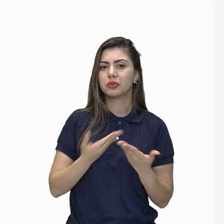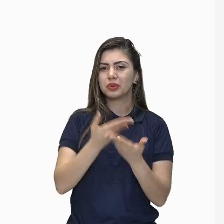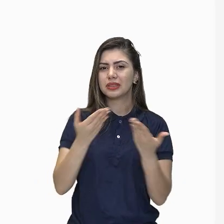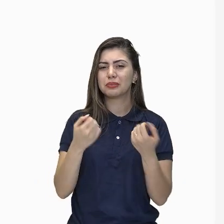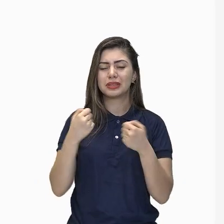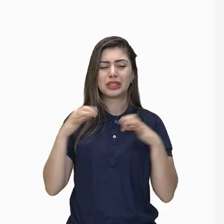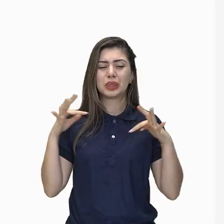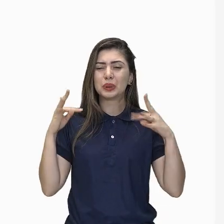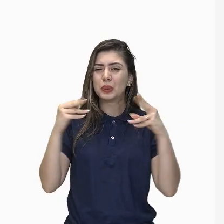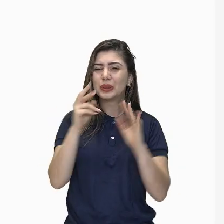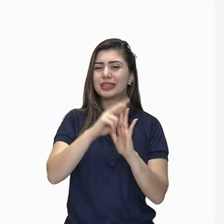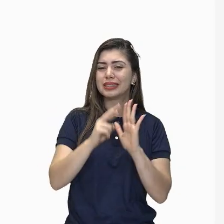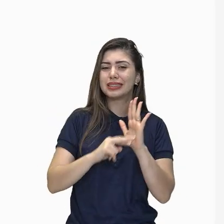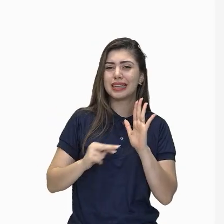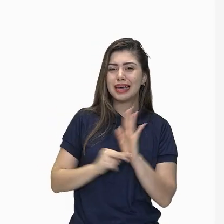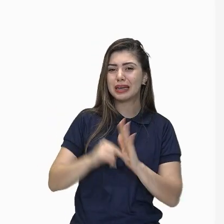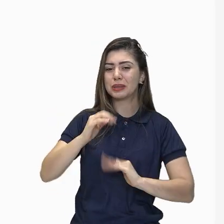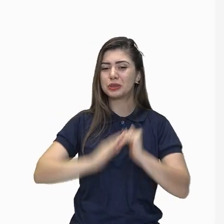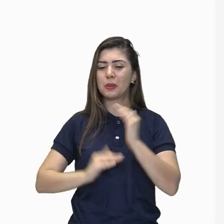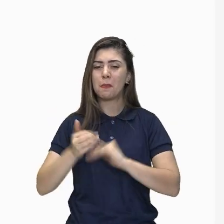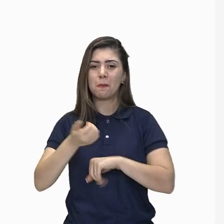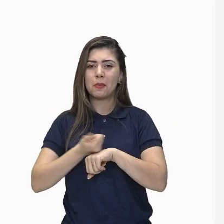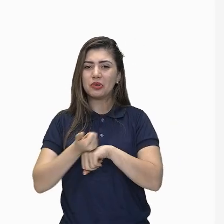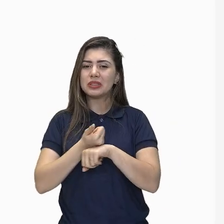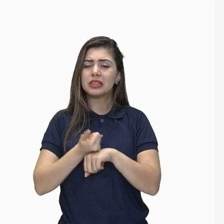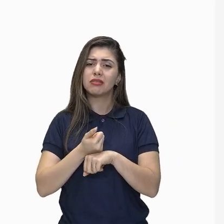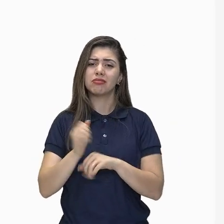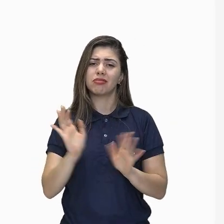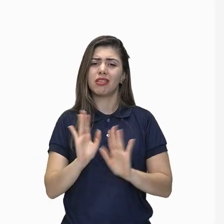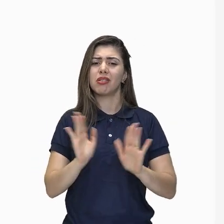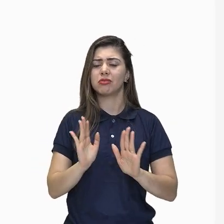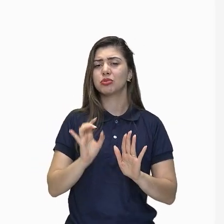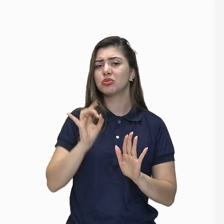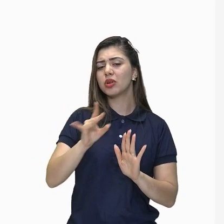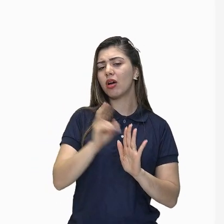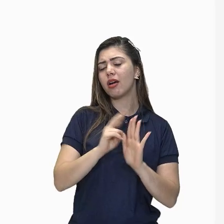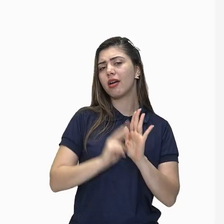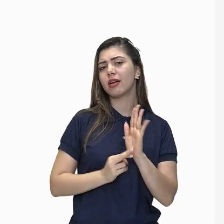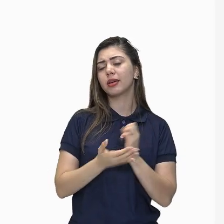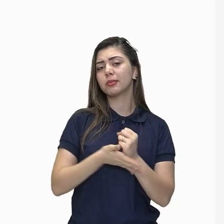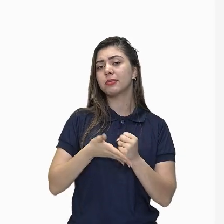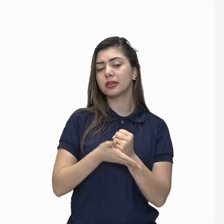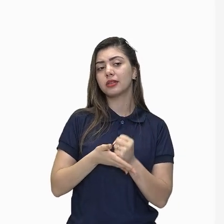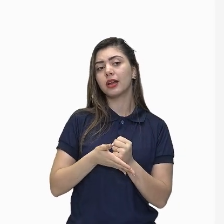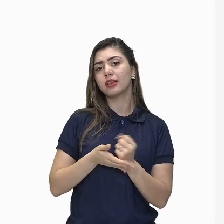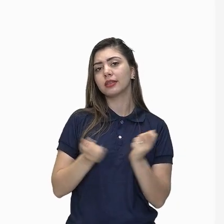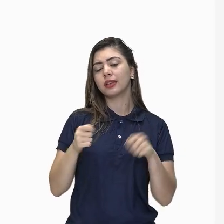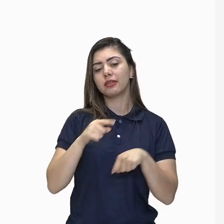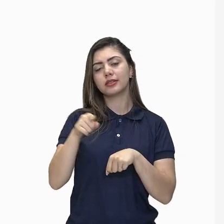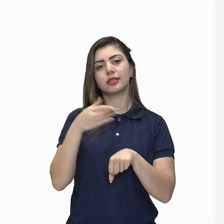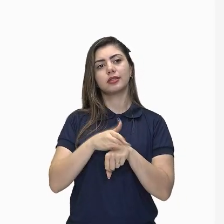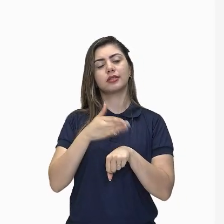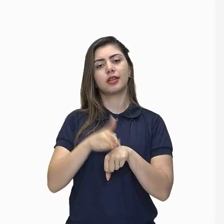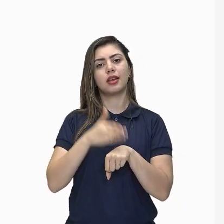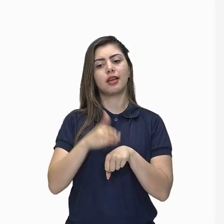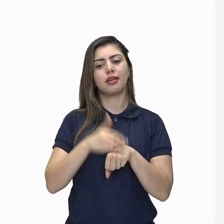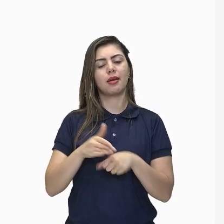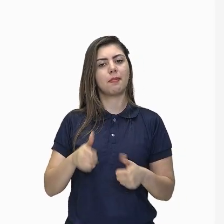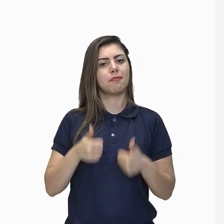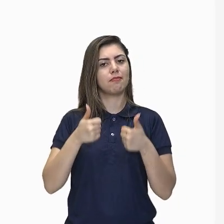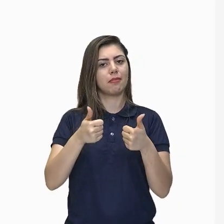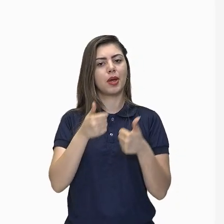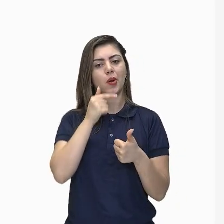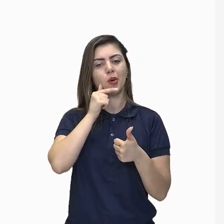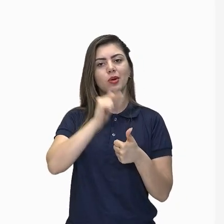regras oficiais. Você seguindo apenas essas regras básicas, aí já dá para você ter uma boa prática, bem saudável,